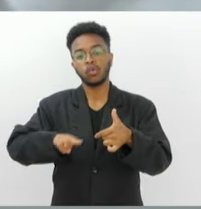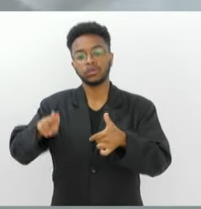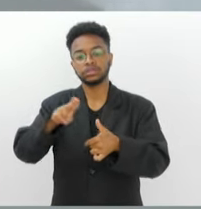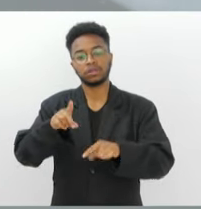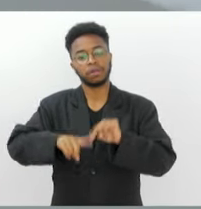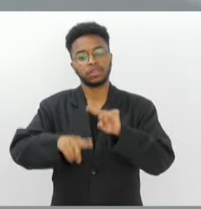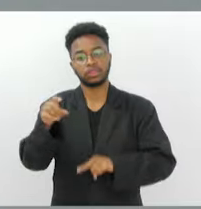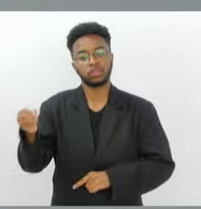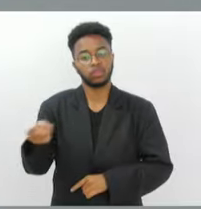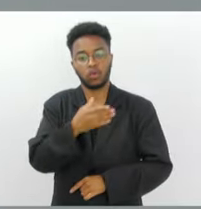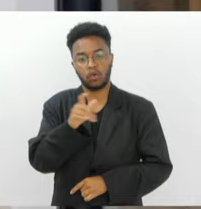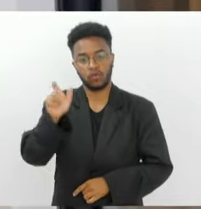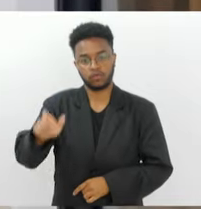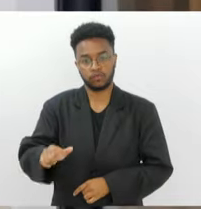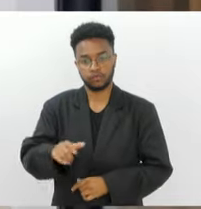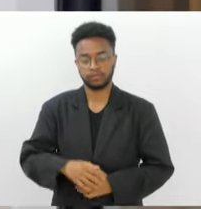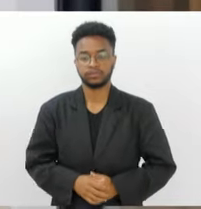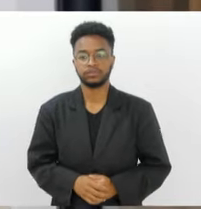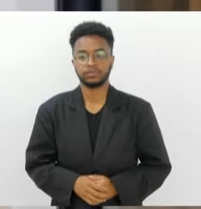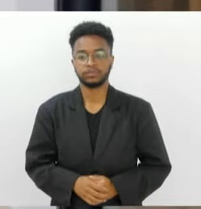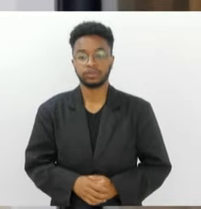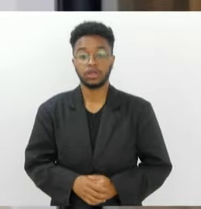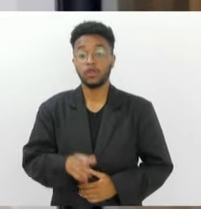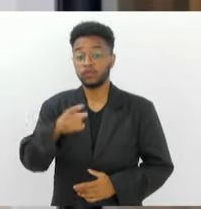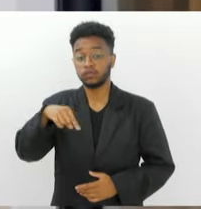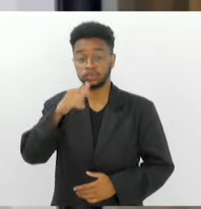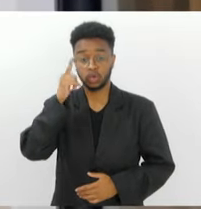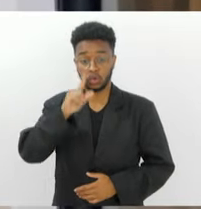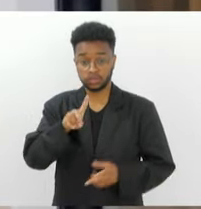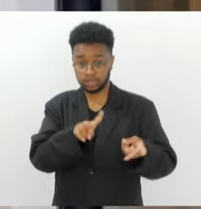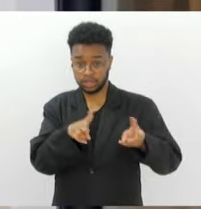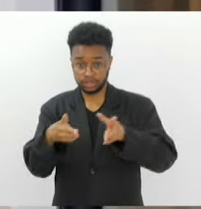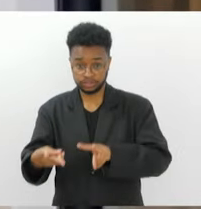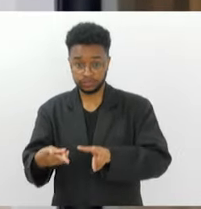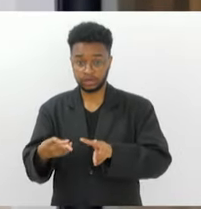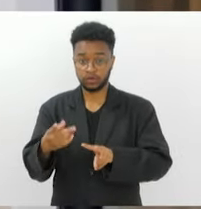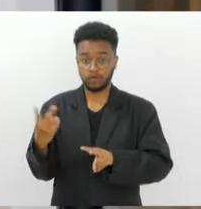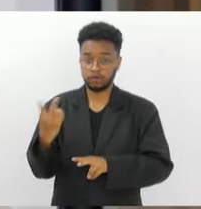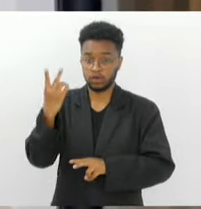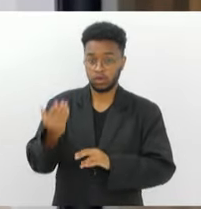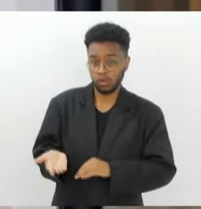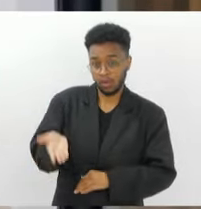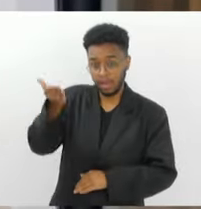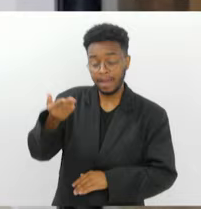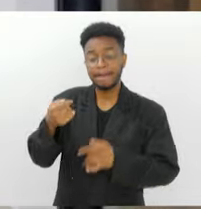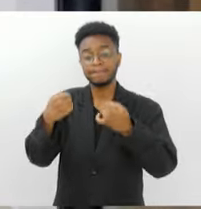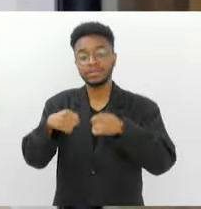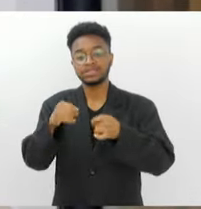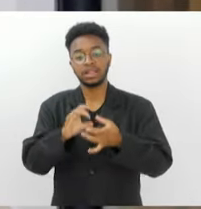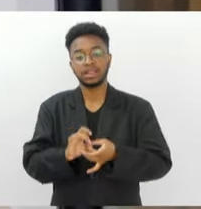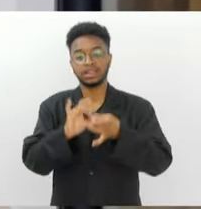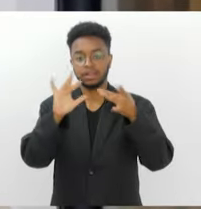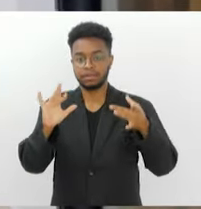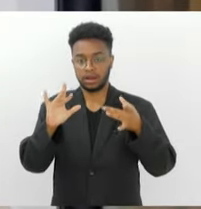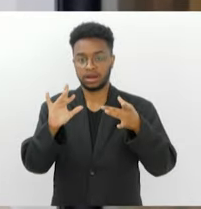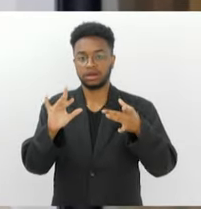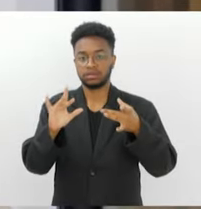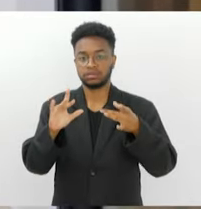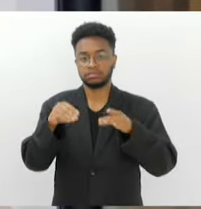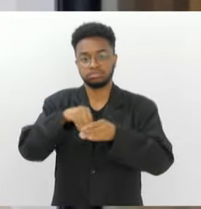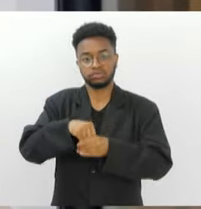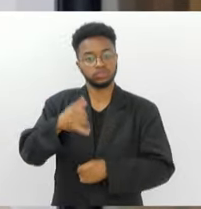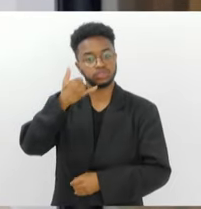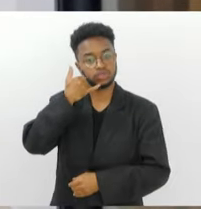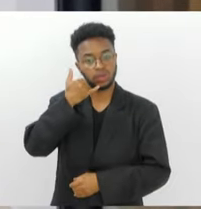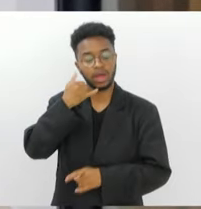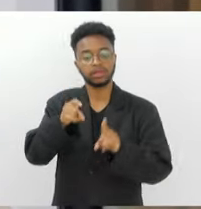novo de uma vítima. Para que você consiga fazer transações acima desses valores, vai ser preciso habilitar o aparelho, habilitar